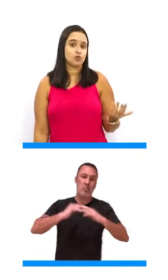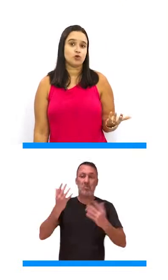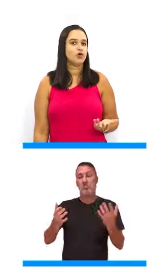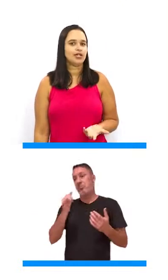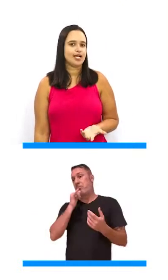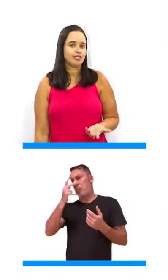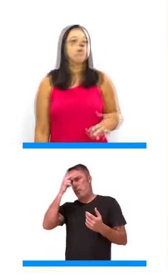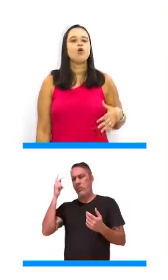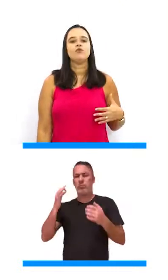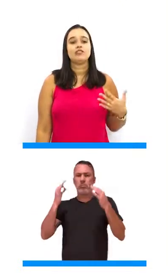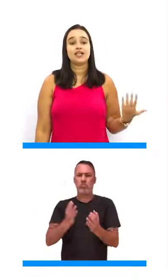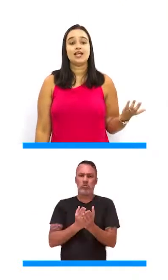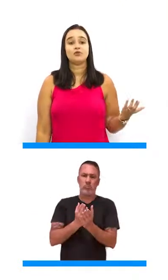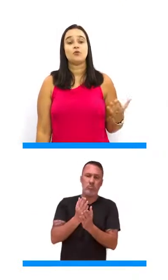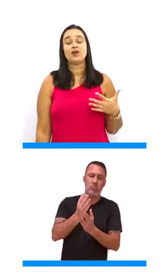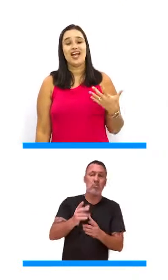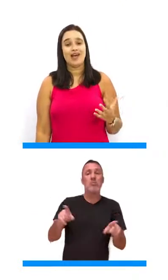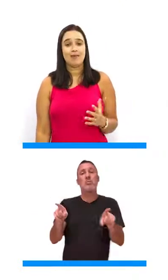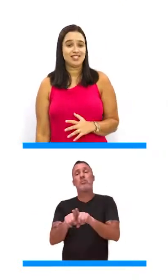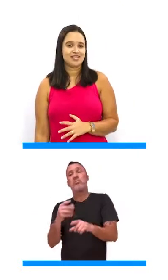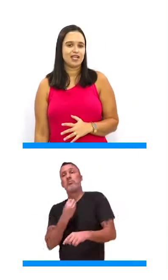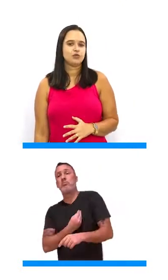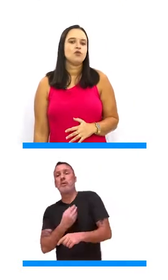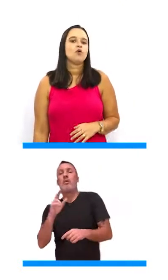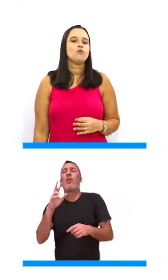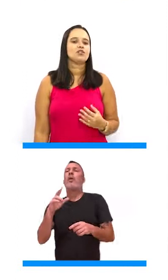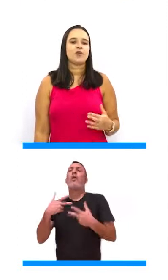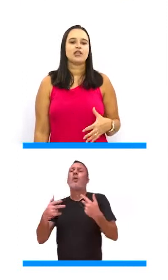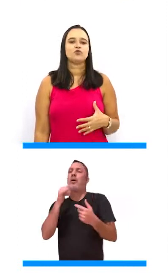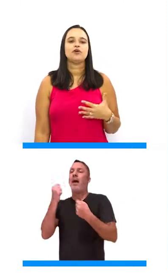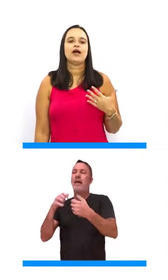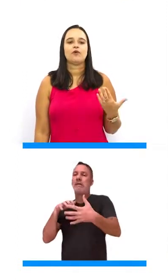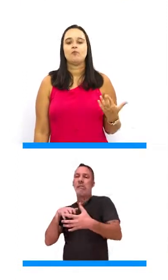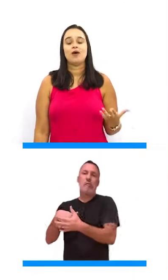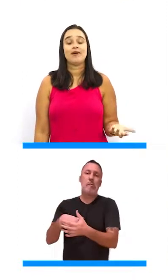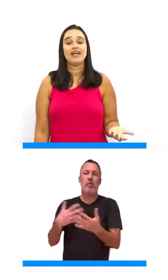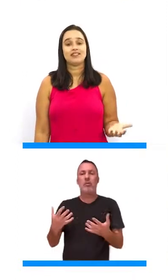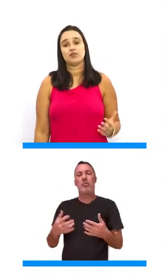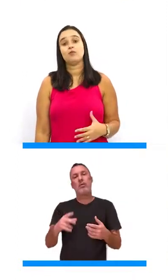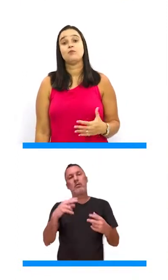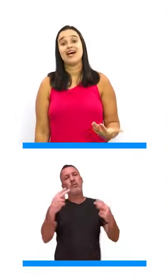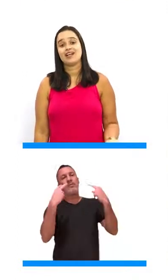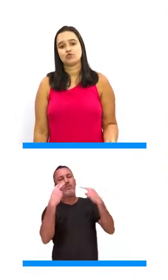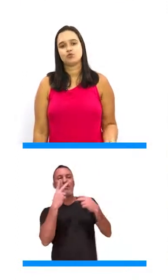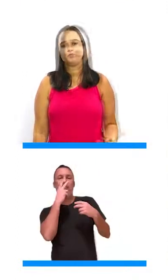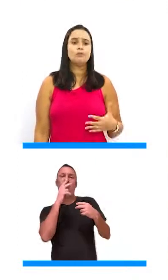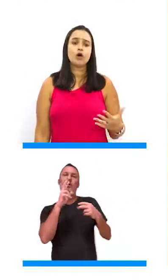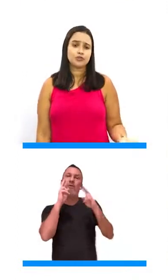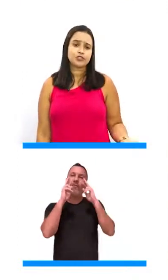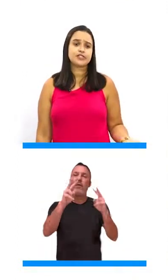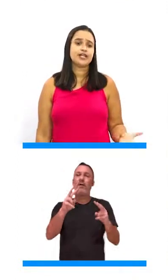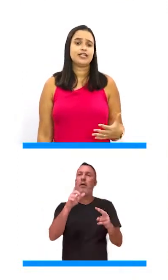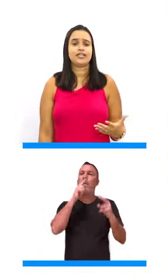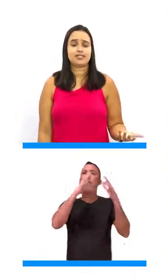uma pessoa honesta, como um estado, como um carro amassado, ou um aspecto, como uma aparência, como um mar azul.